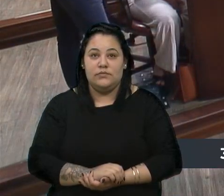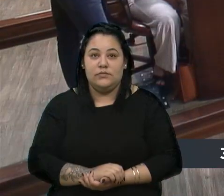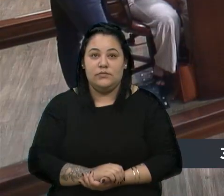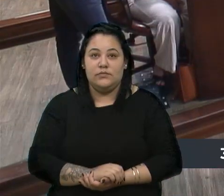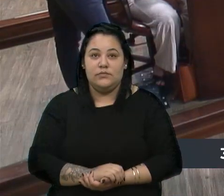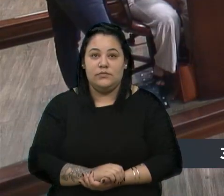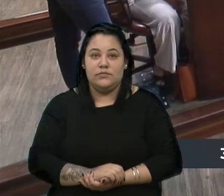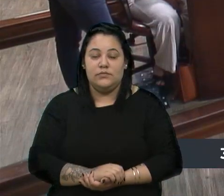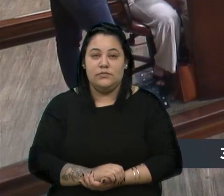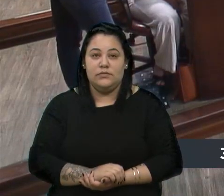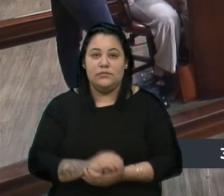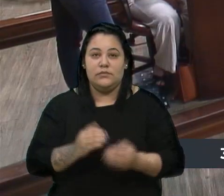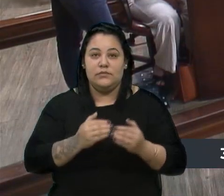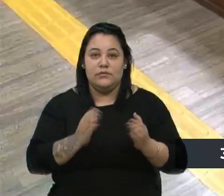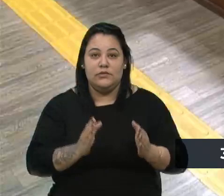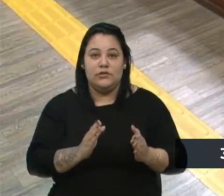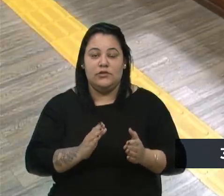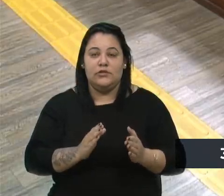Calco.